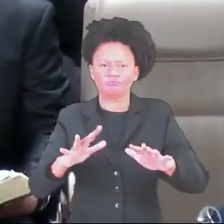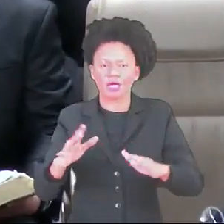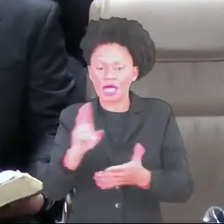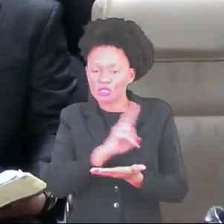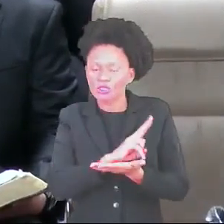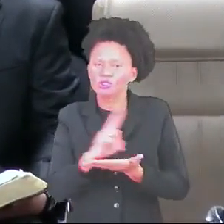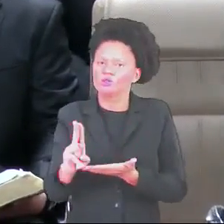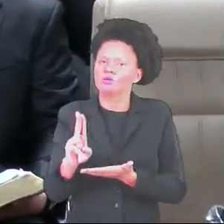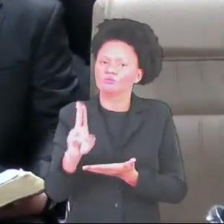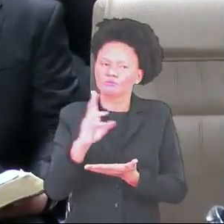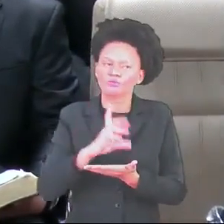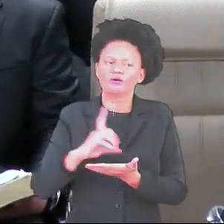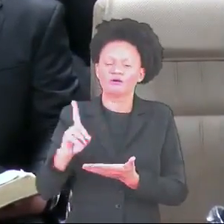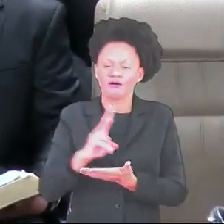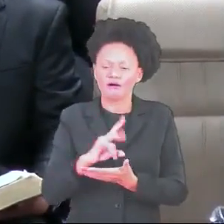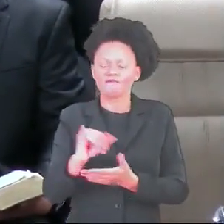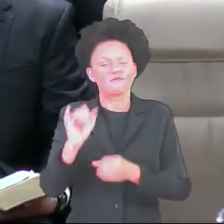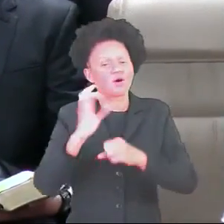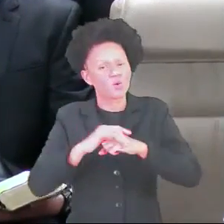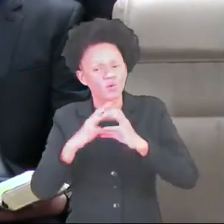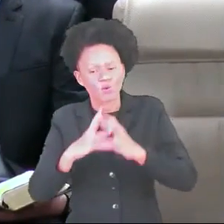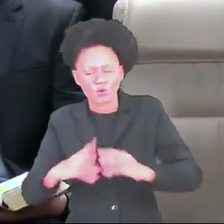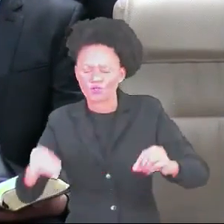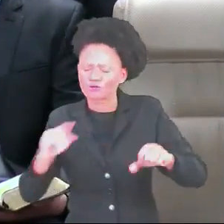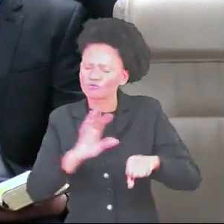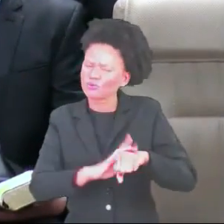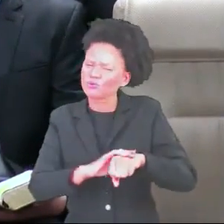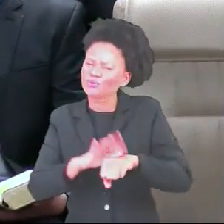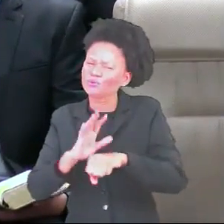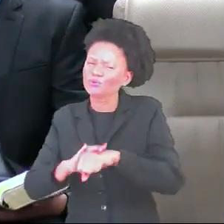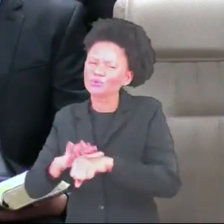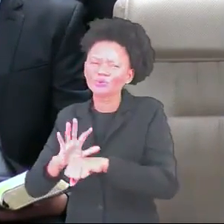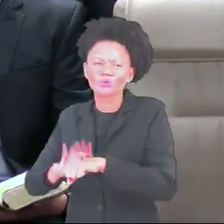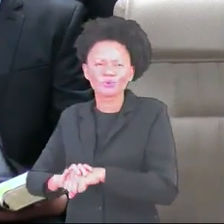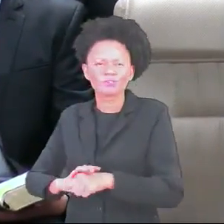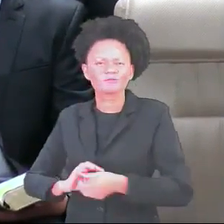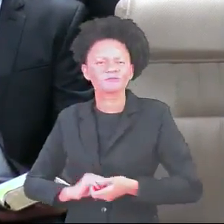nome, vão curar os enfermos.